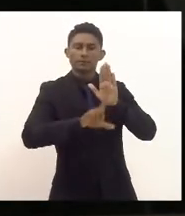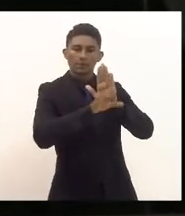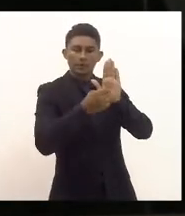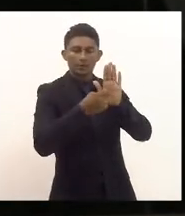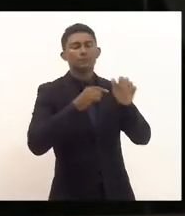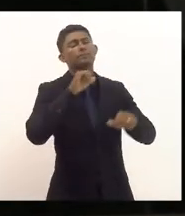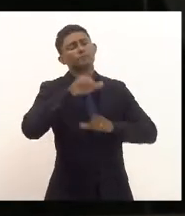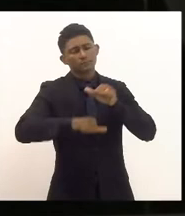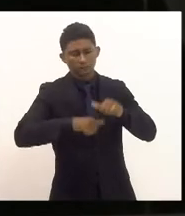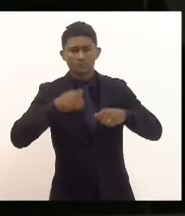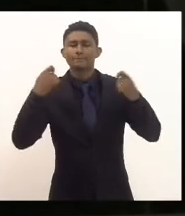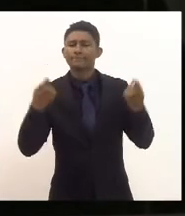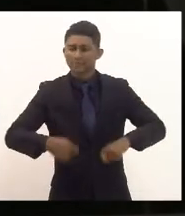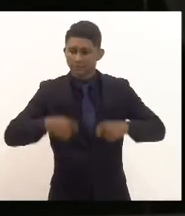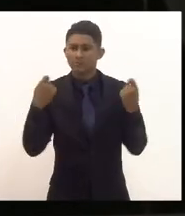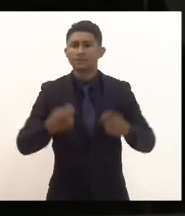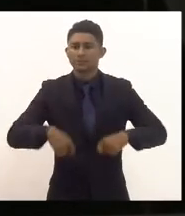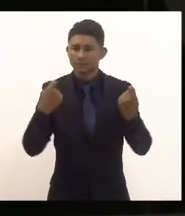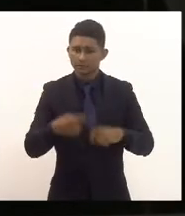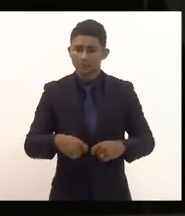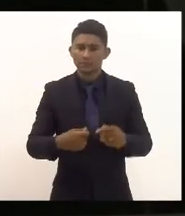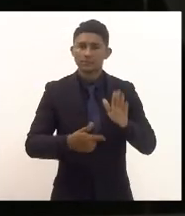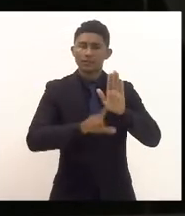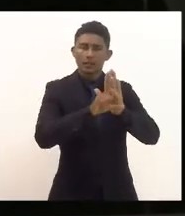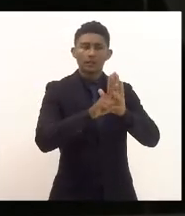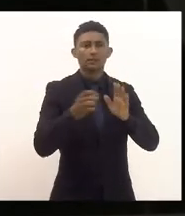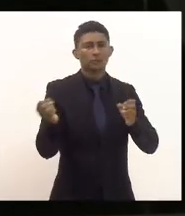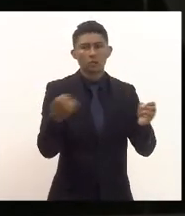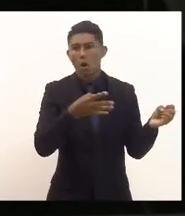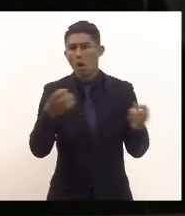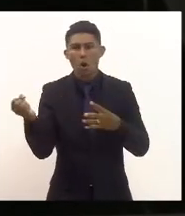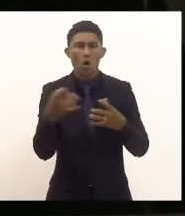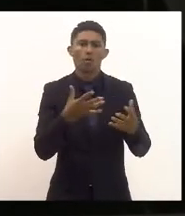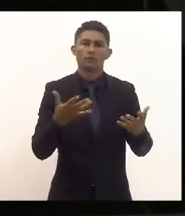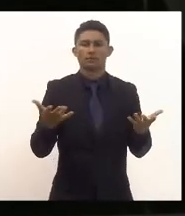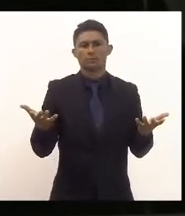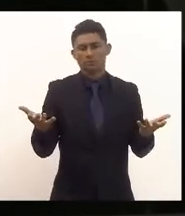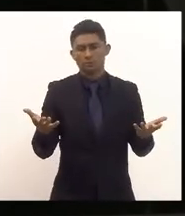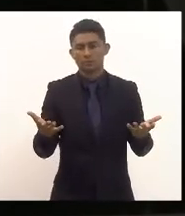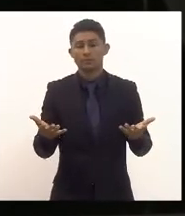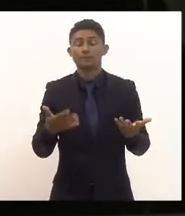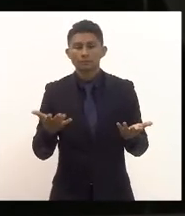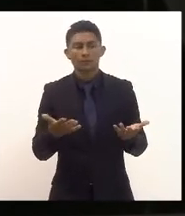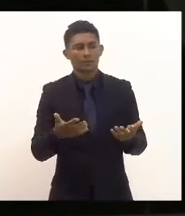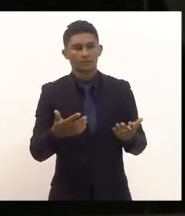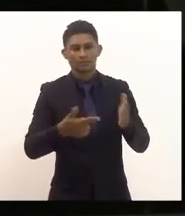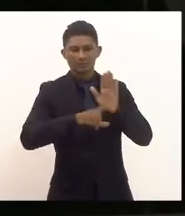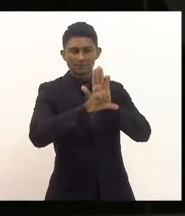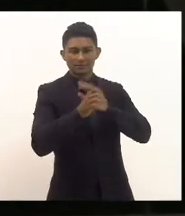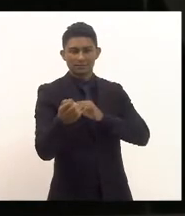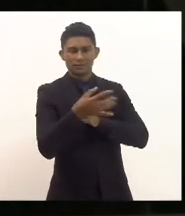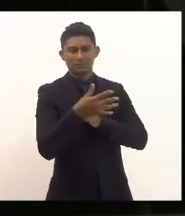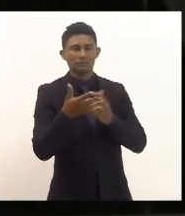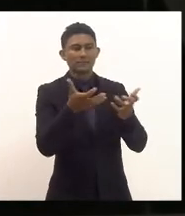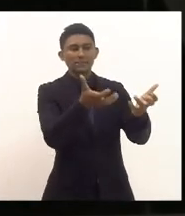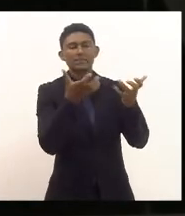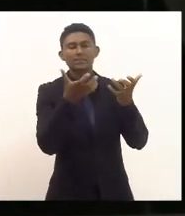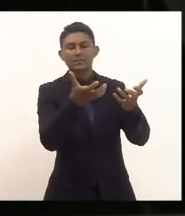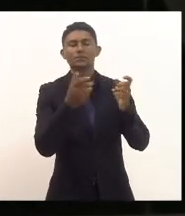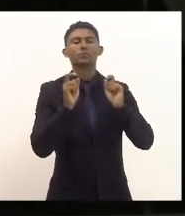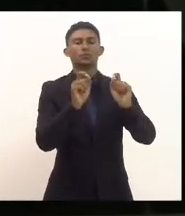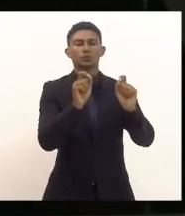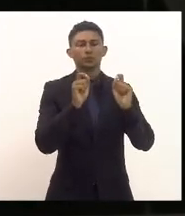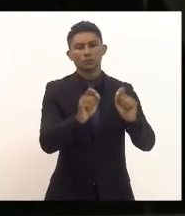alterada precisa ser modernizada é o que essa lei pretende na verdade é contemplar